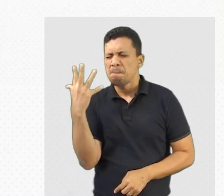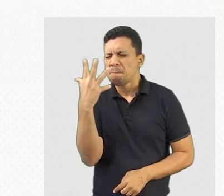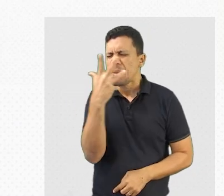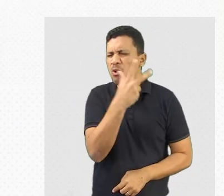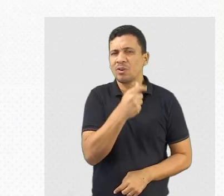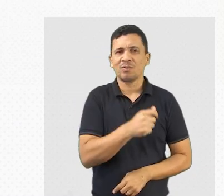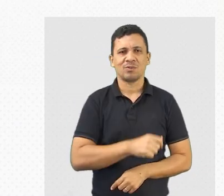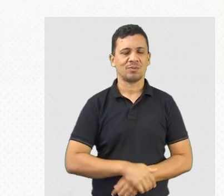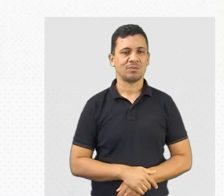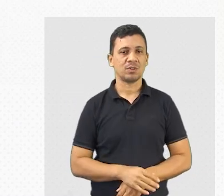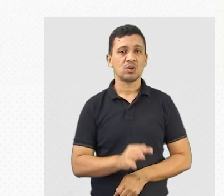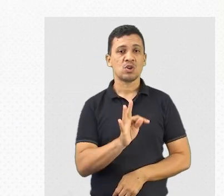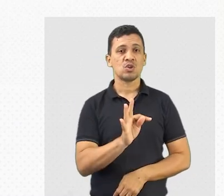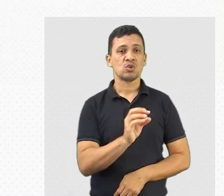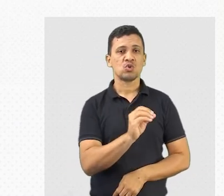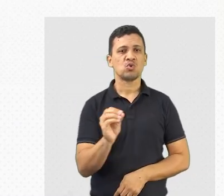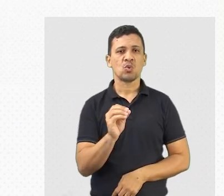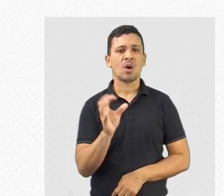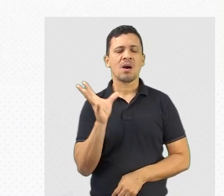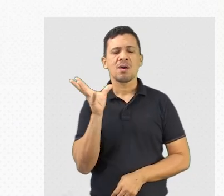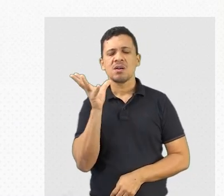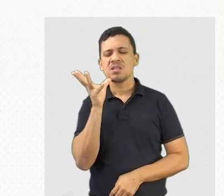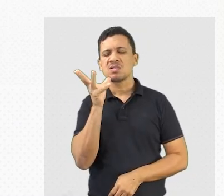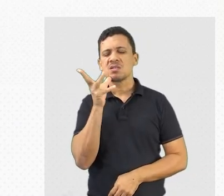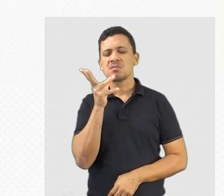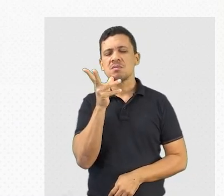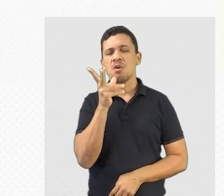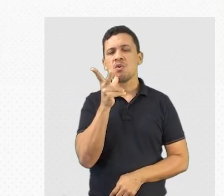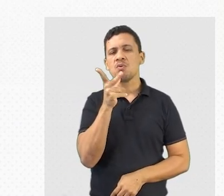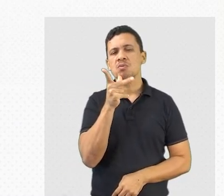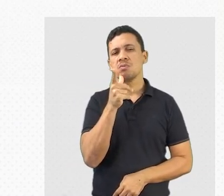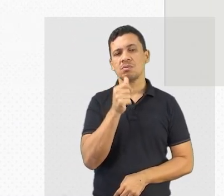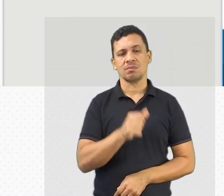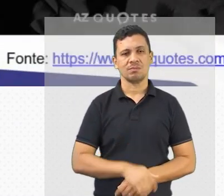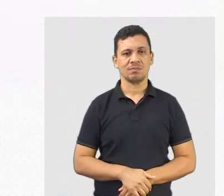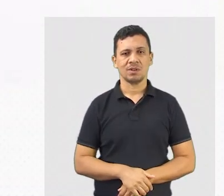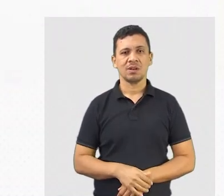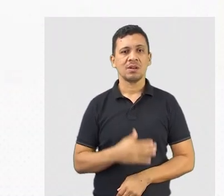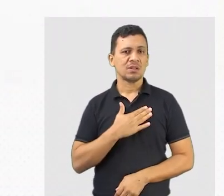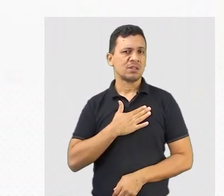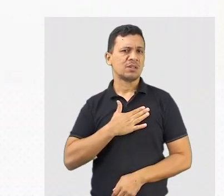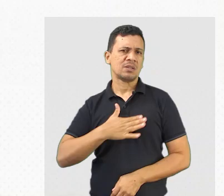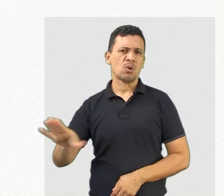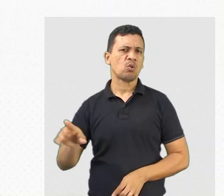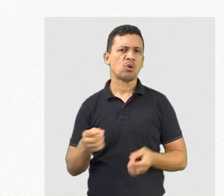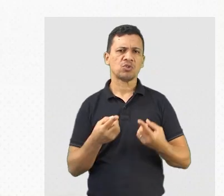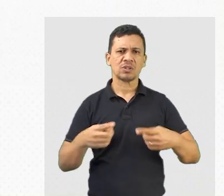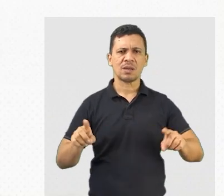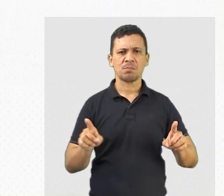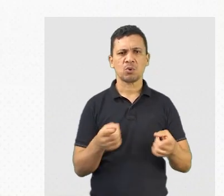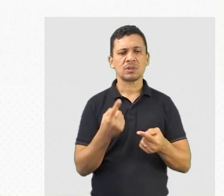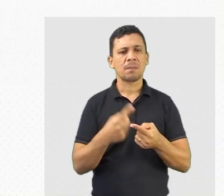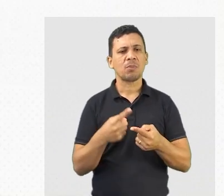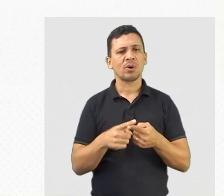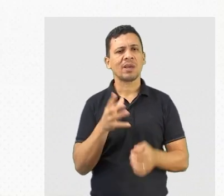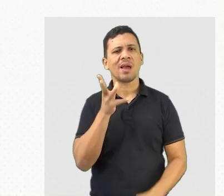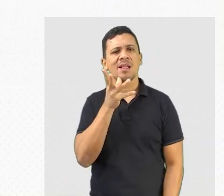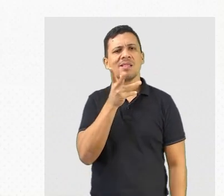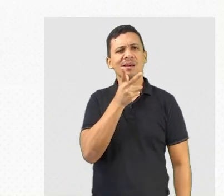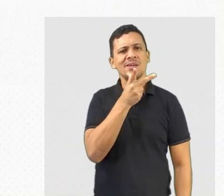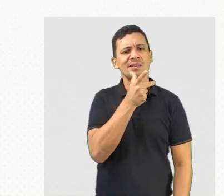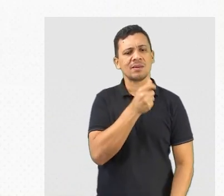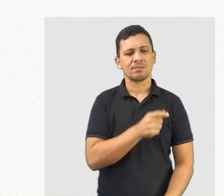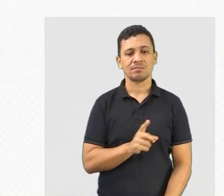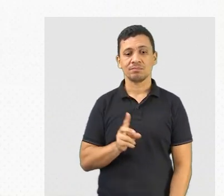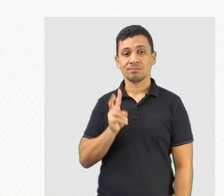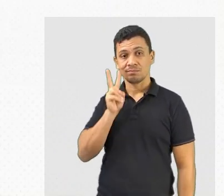Too slow, lento demais. Então, a pessoa não gosta da música porque a música é lenta. Vamos ver mais uma, e aqui a